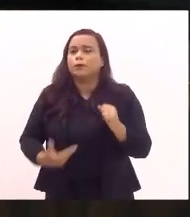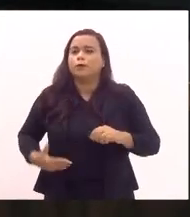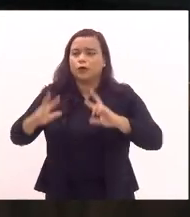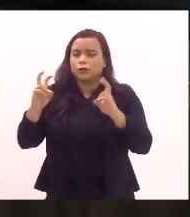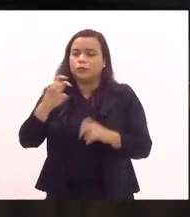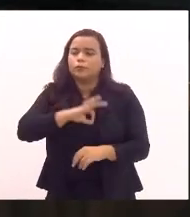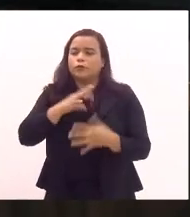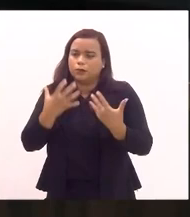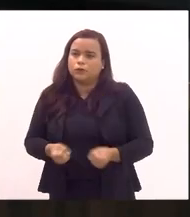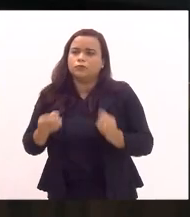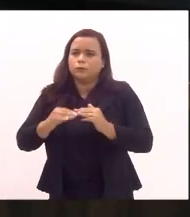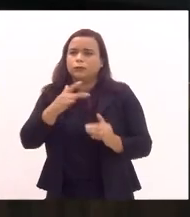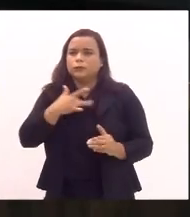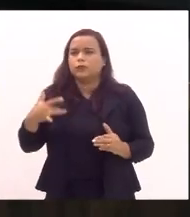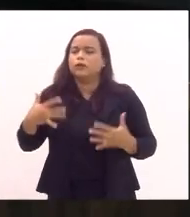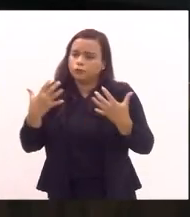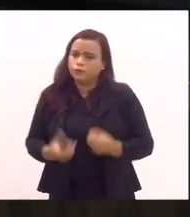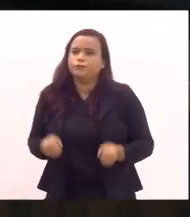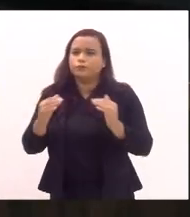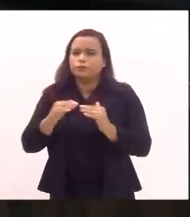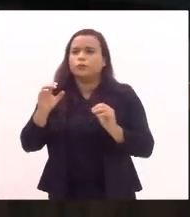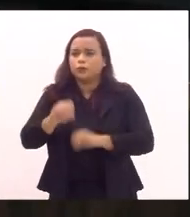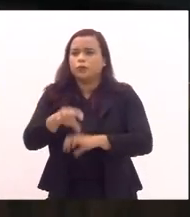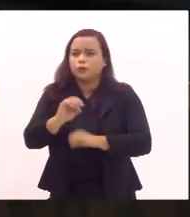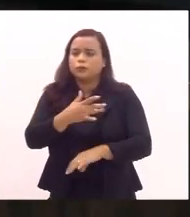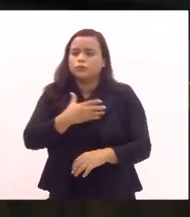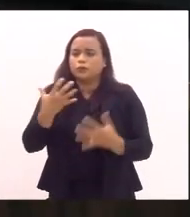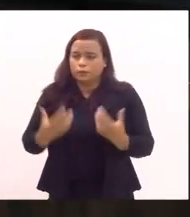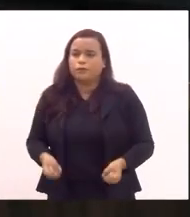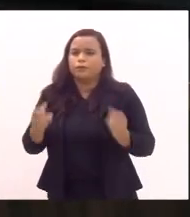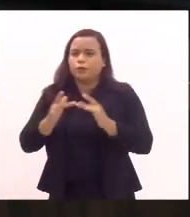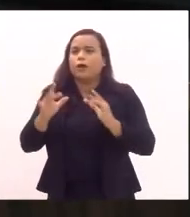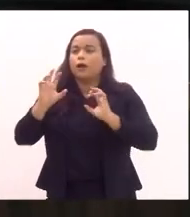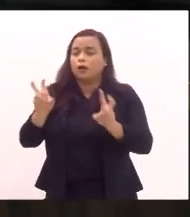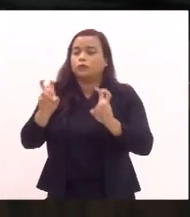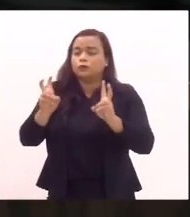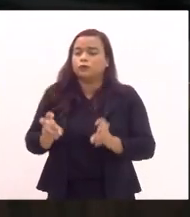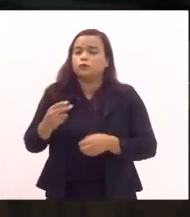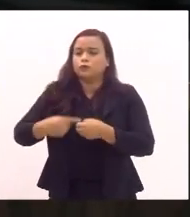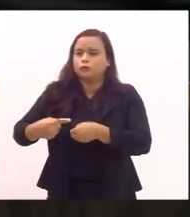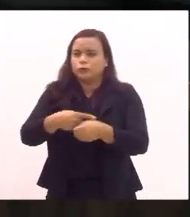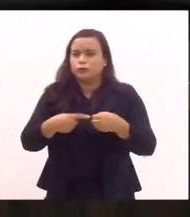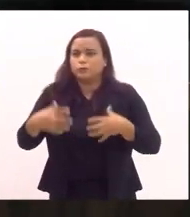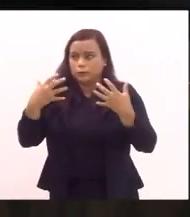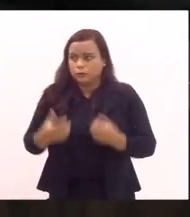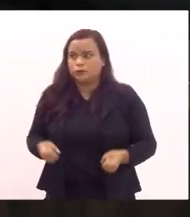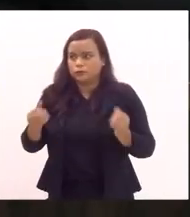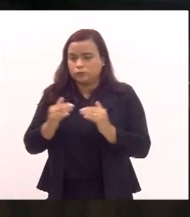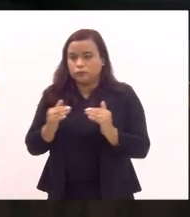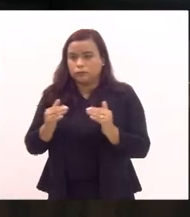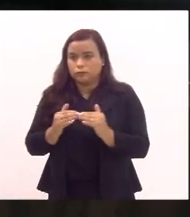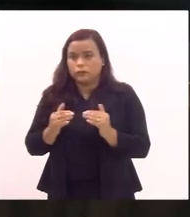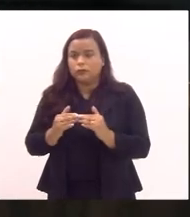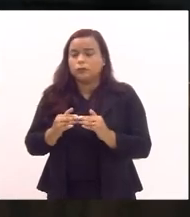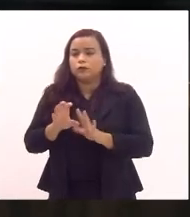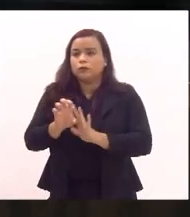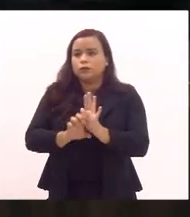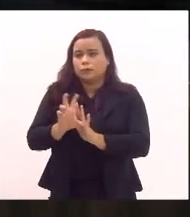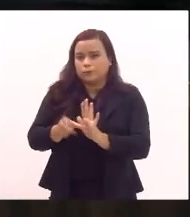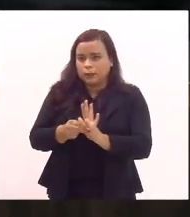favorável de saúde favorável à educação favorável de assuntos principais do momento Regional favorável com as emendas